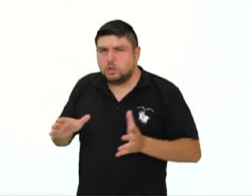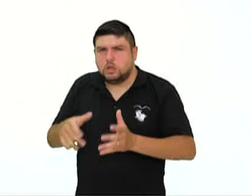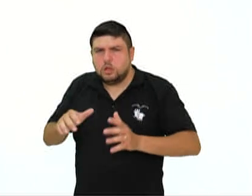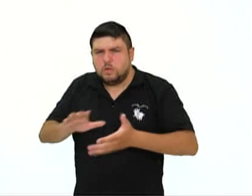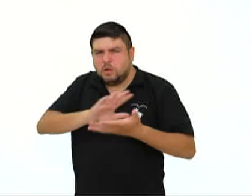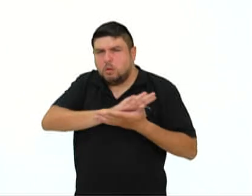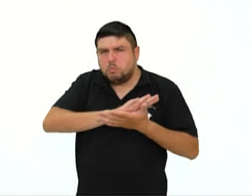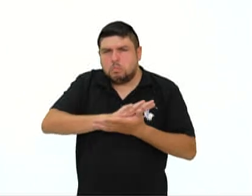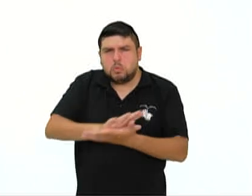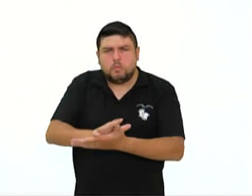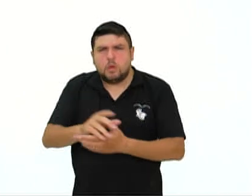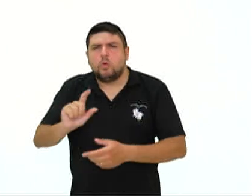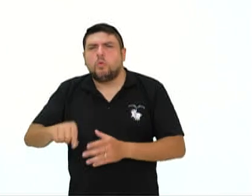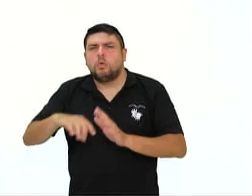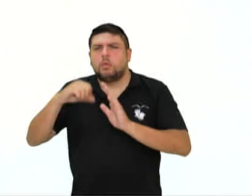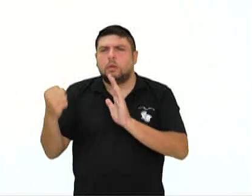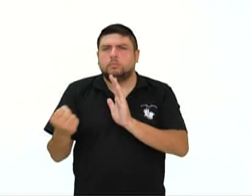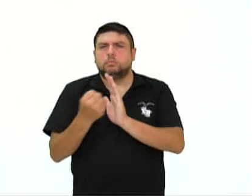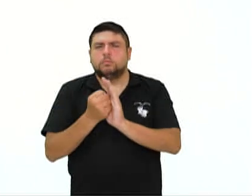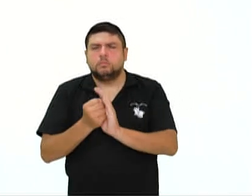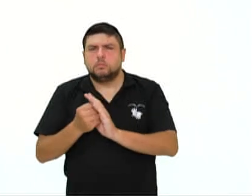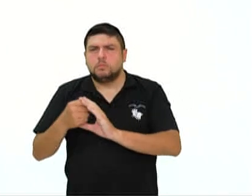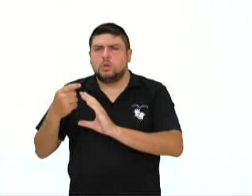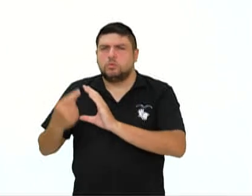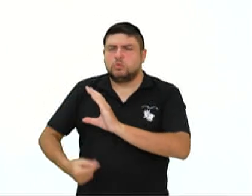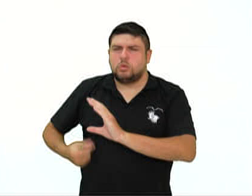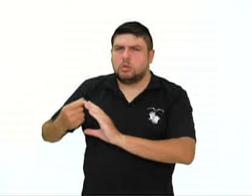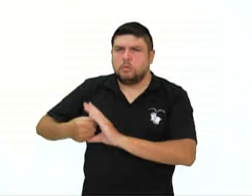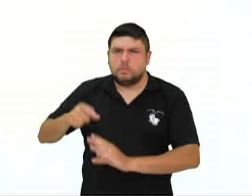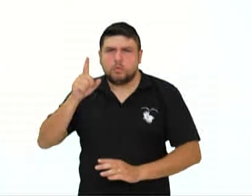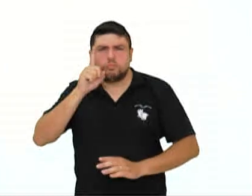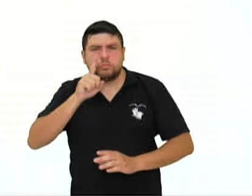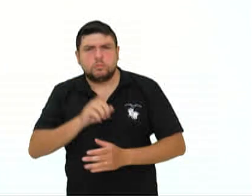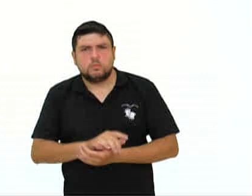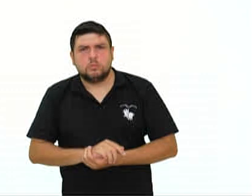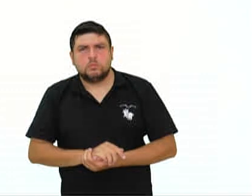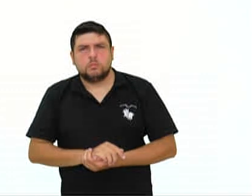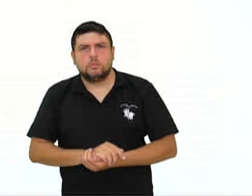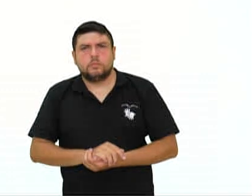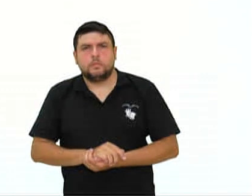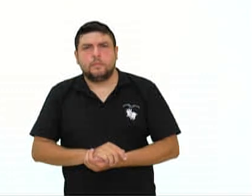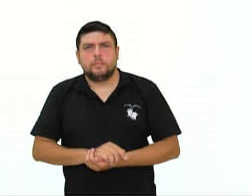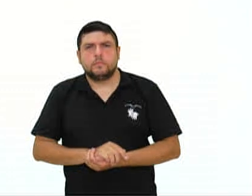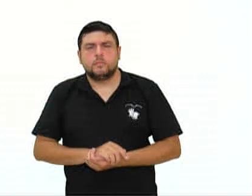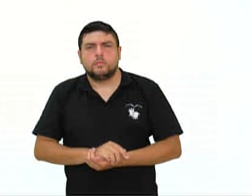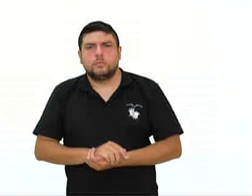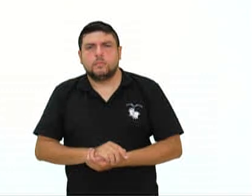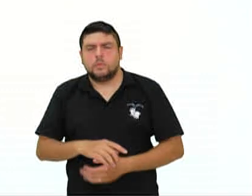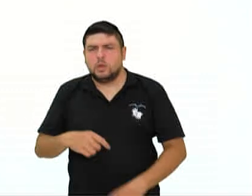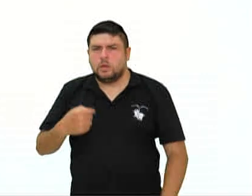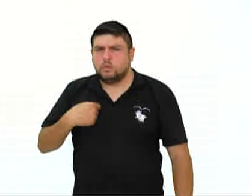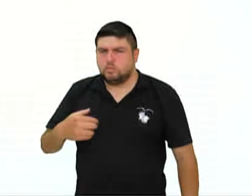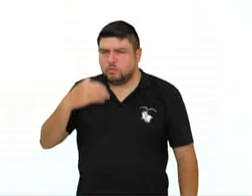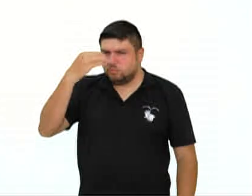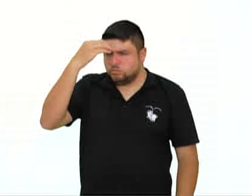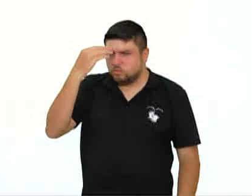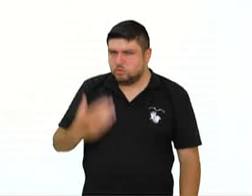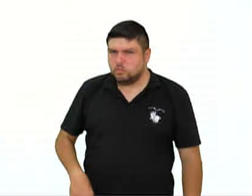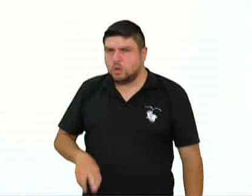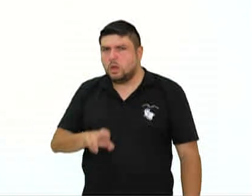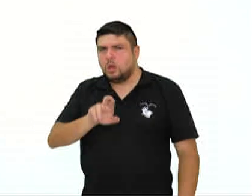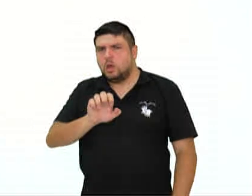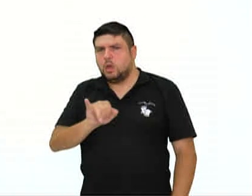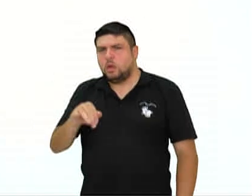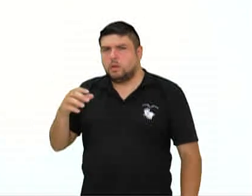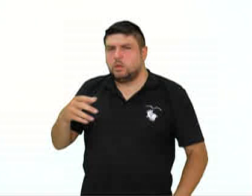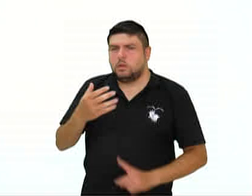sob signo do capital americano. Ficaste o rei da vela. Com muita honra, o rei da vela